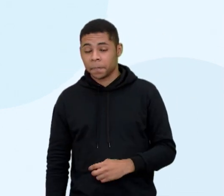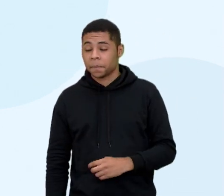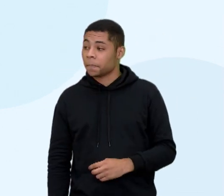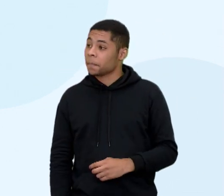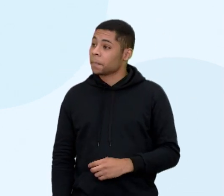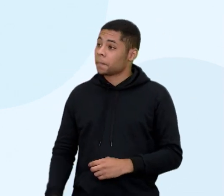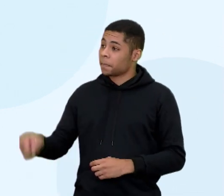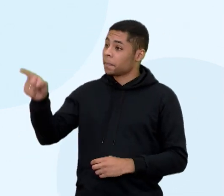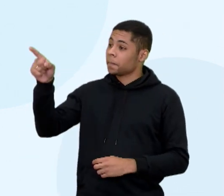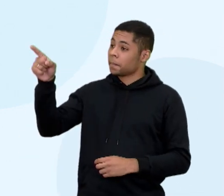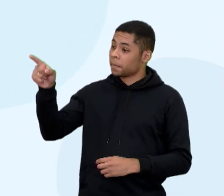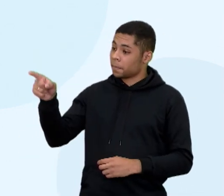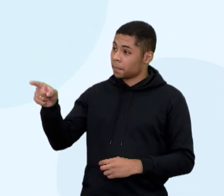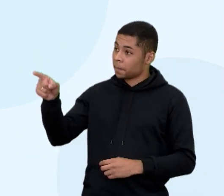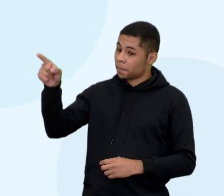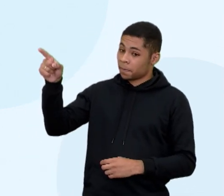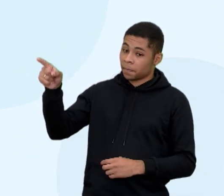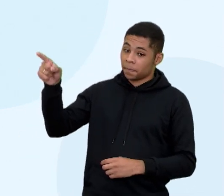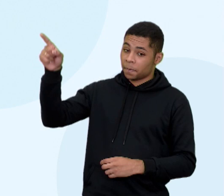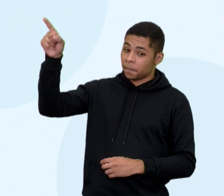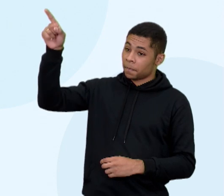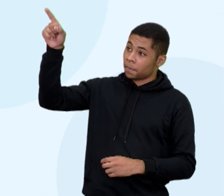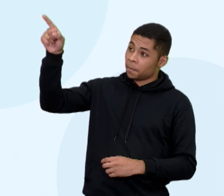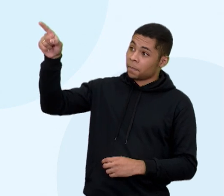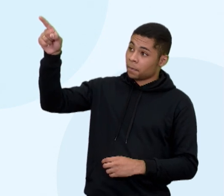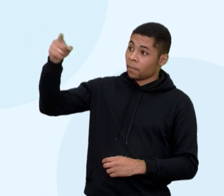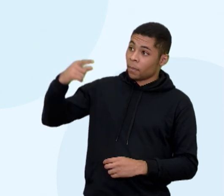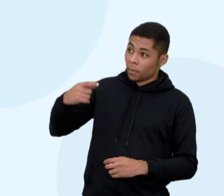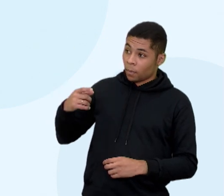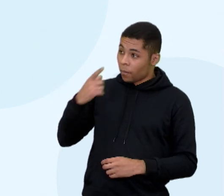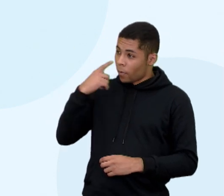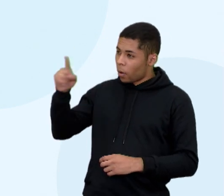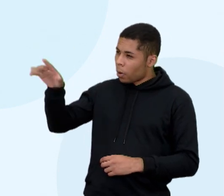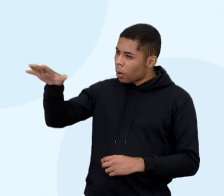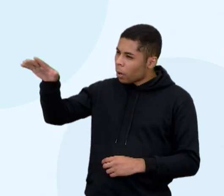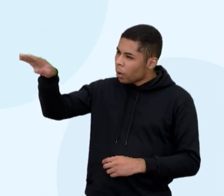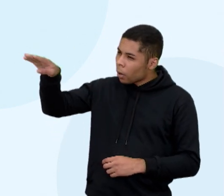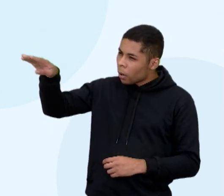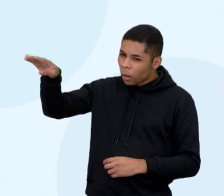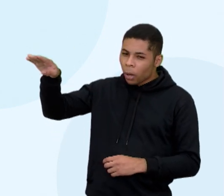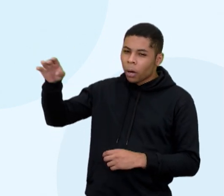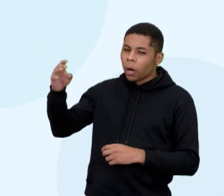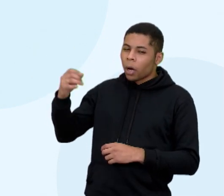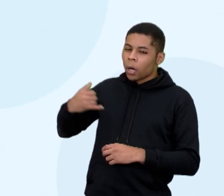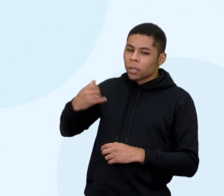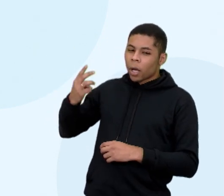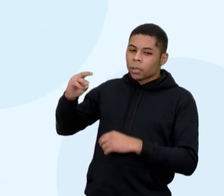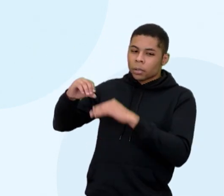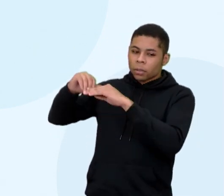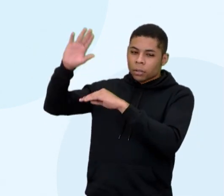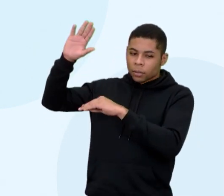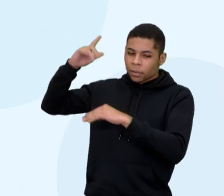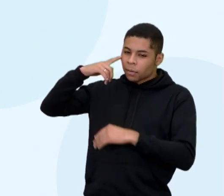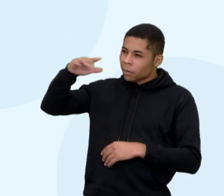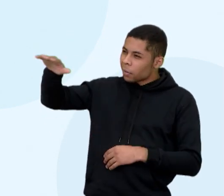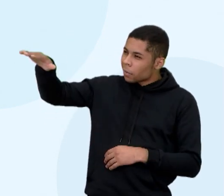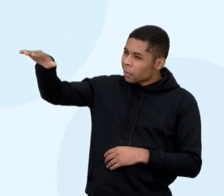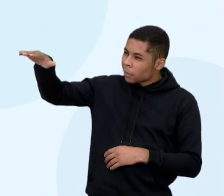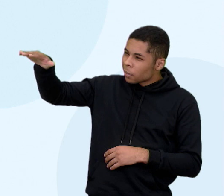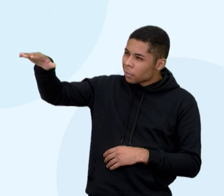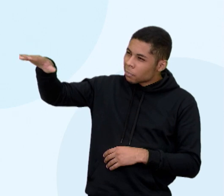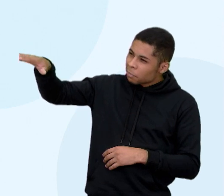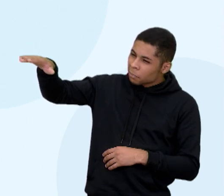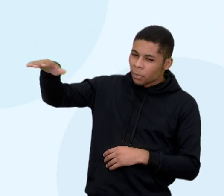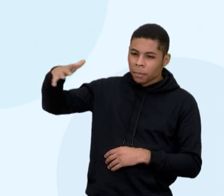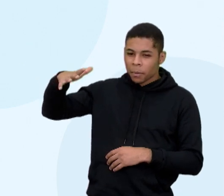faixas etárias acima de 30 anos, né, vendo aí as faixas escuras, que são aí de